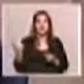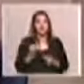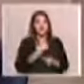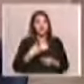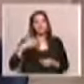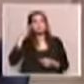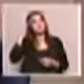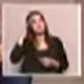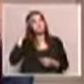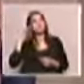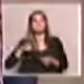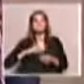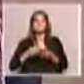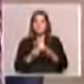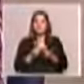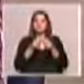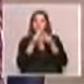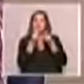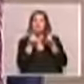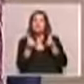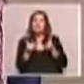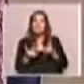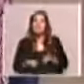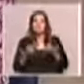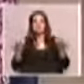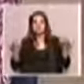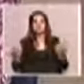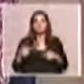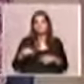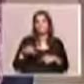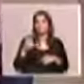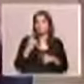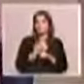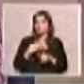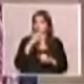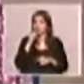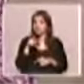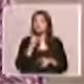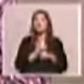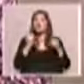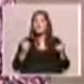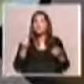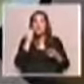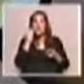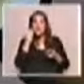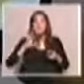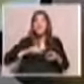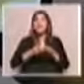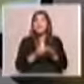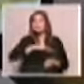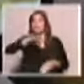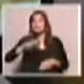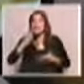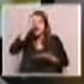aquele imaginário do queijo que se derrete, e outra das coisas que eu quero falar consigo, João, tem a ver com a forma de abrir um queijo da serra. Quantas